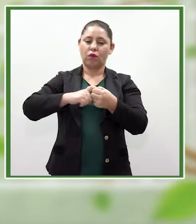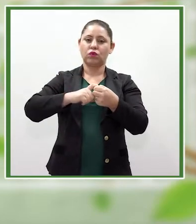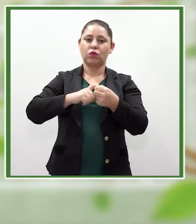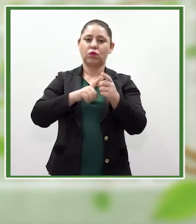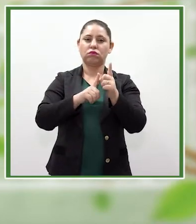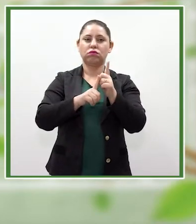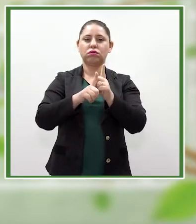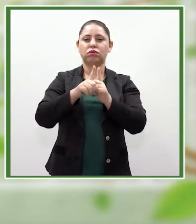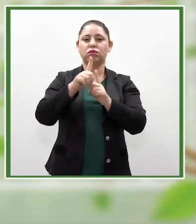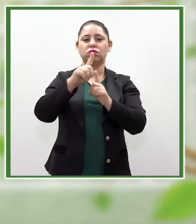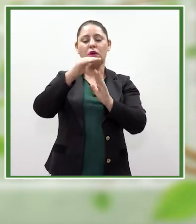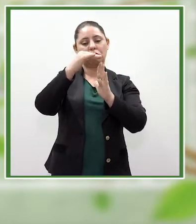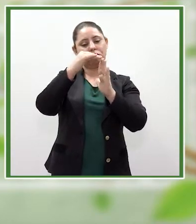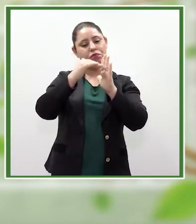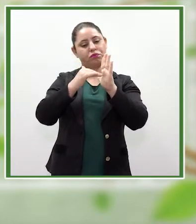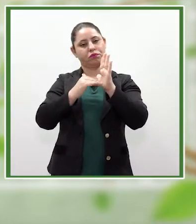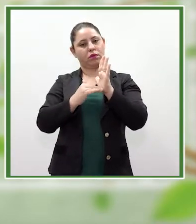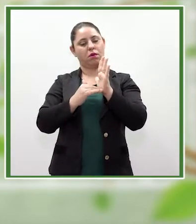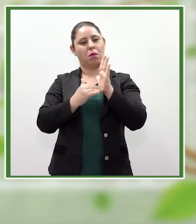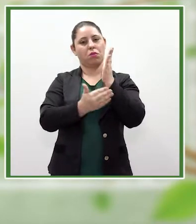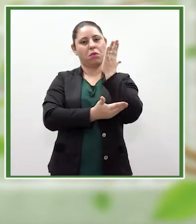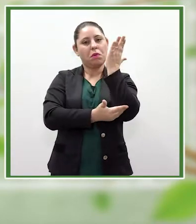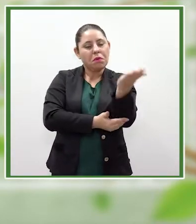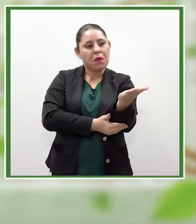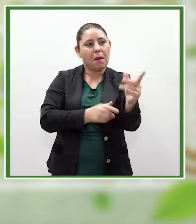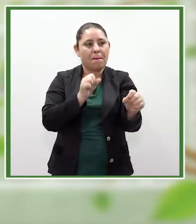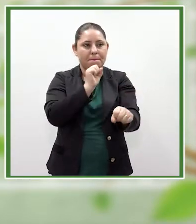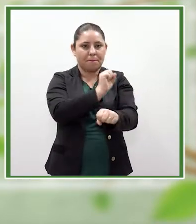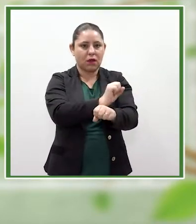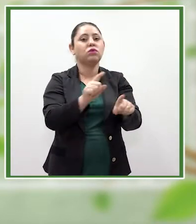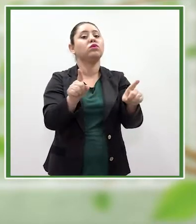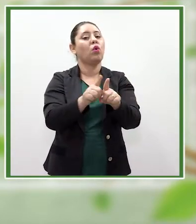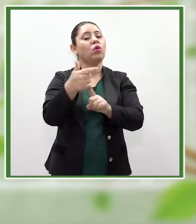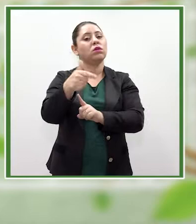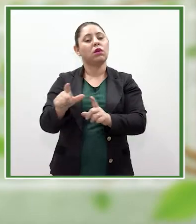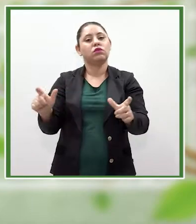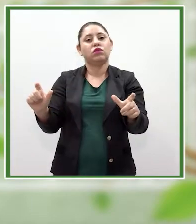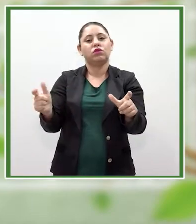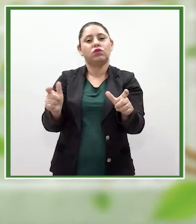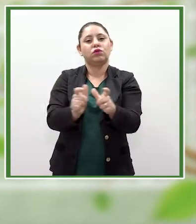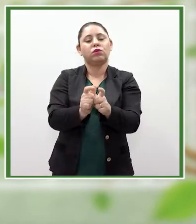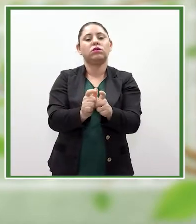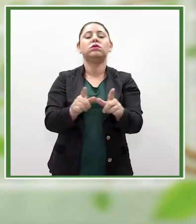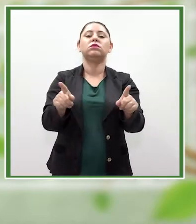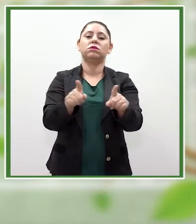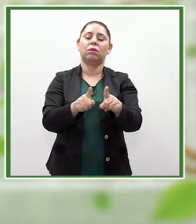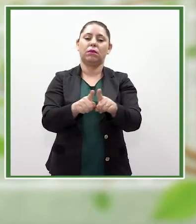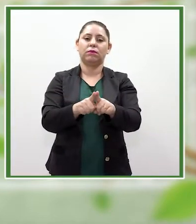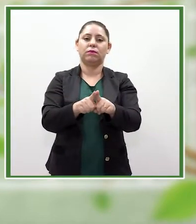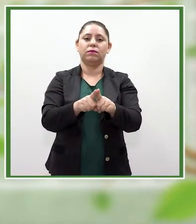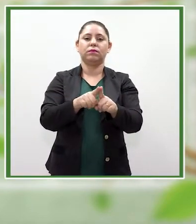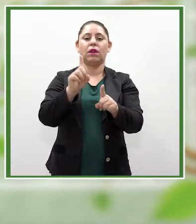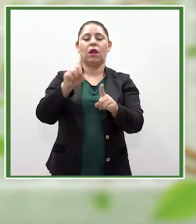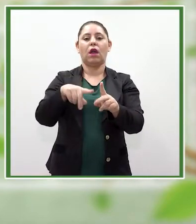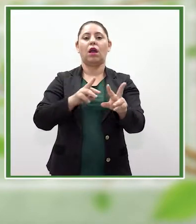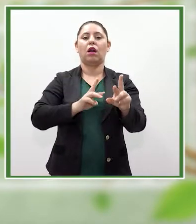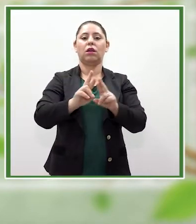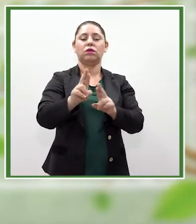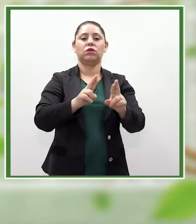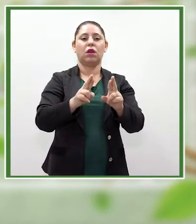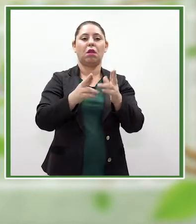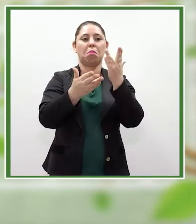os dados de emissões totais de 2000 até 2019, em gigatoneladas de